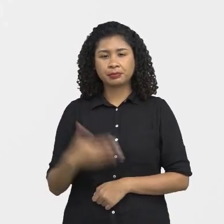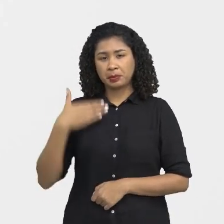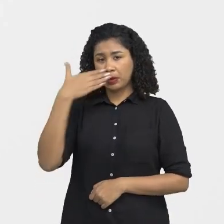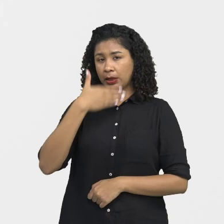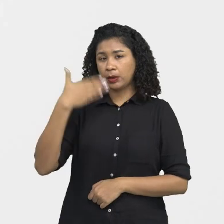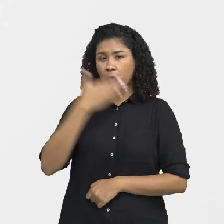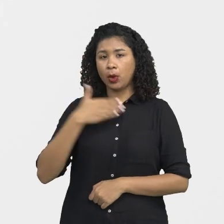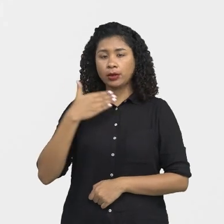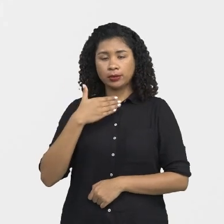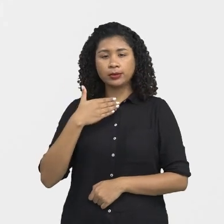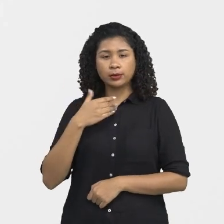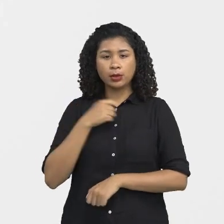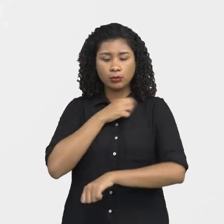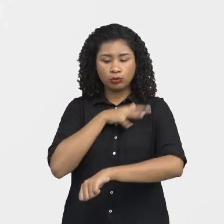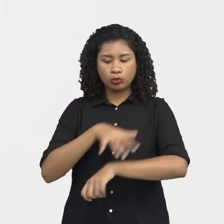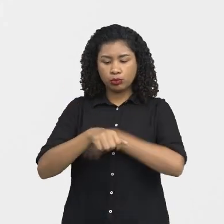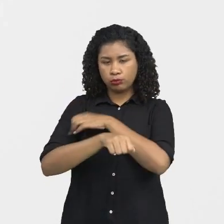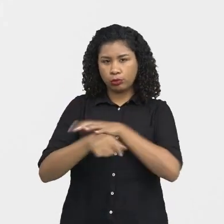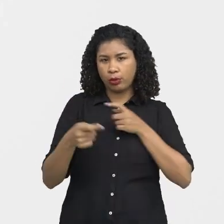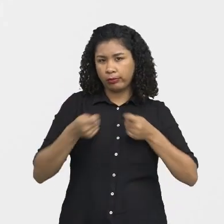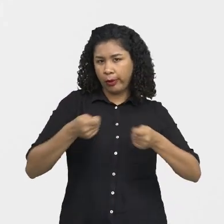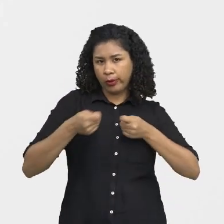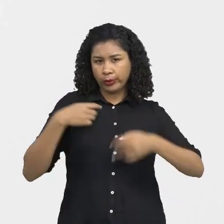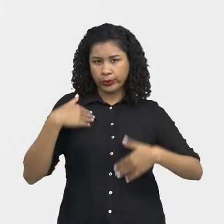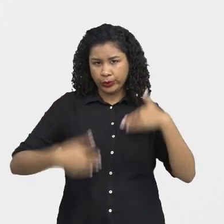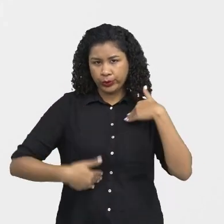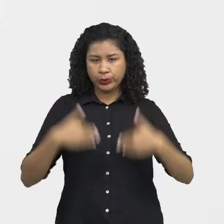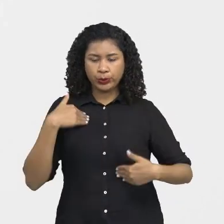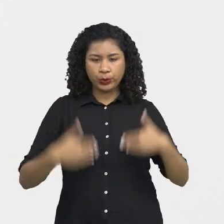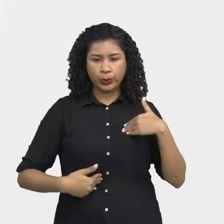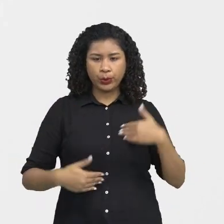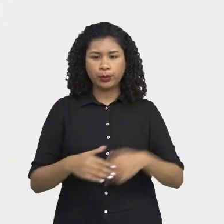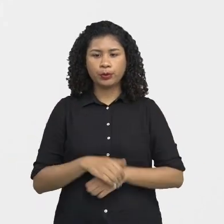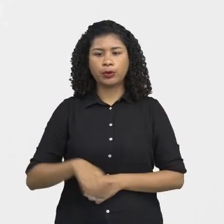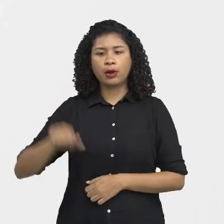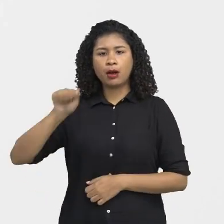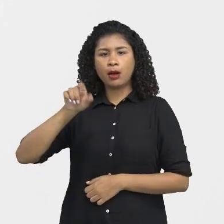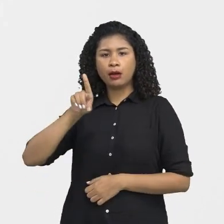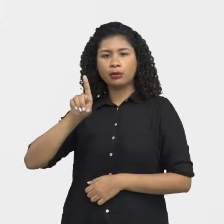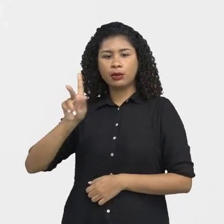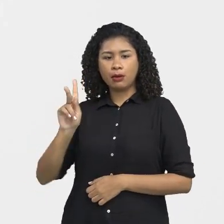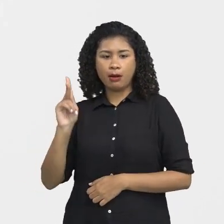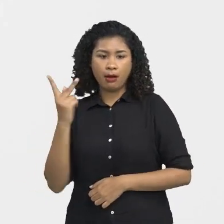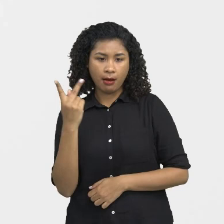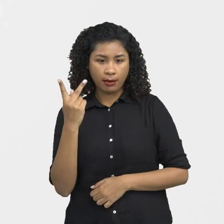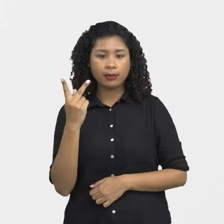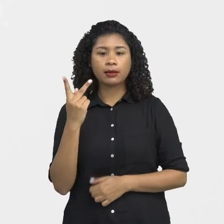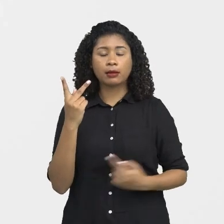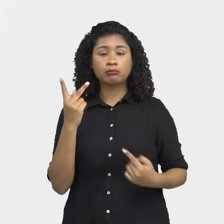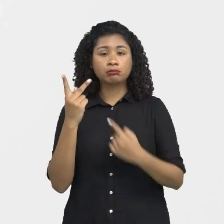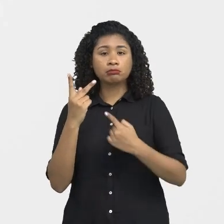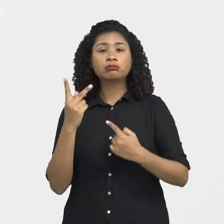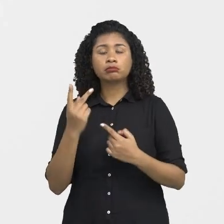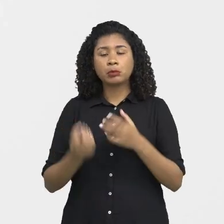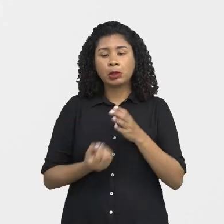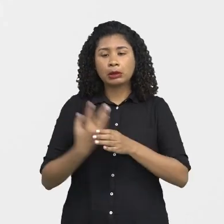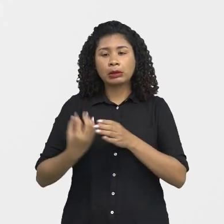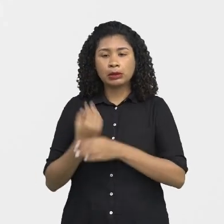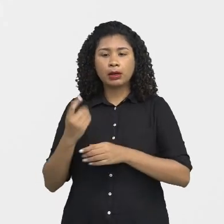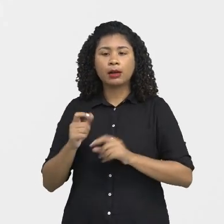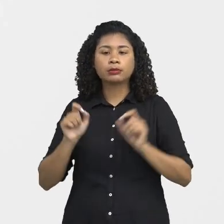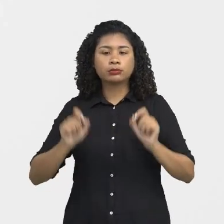sangue. O ADH, também chamado de hormônio antidiurético ou vasopressina, é produzido